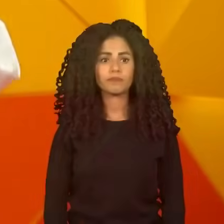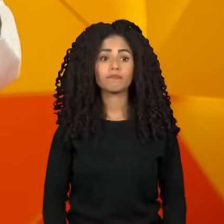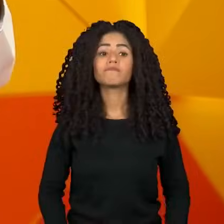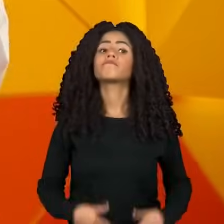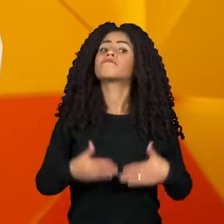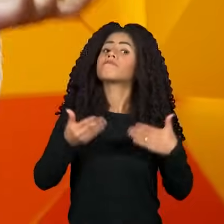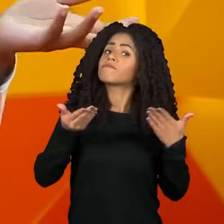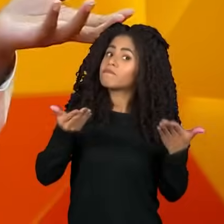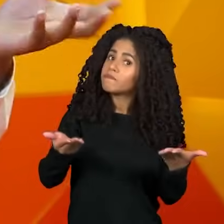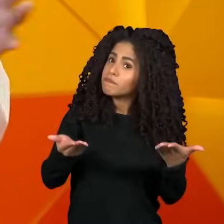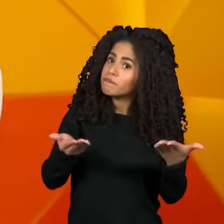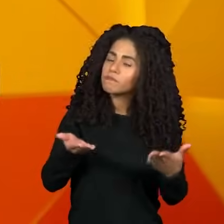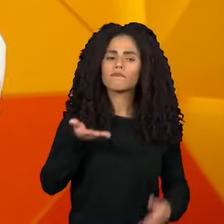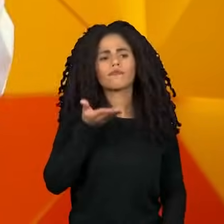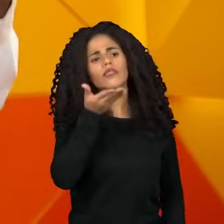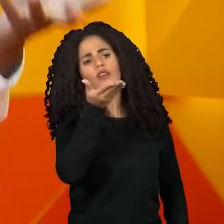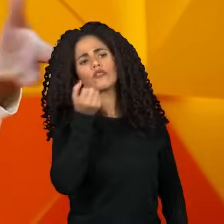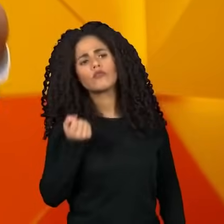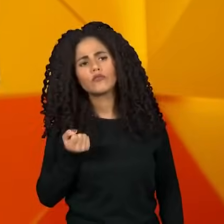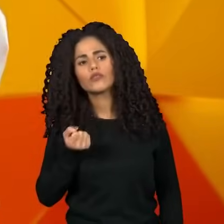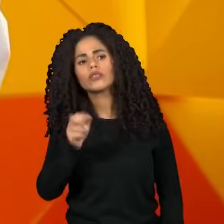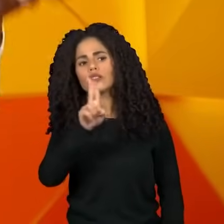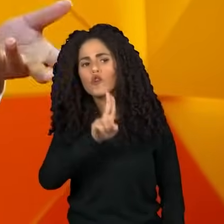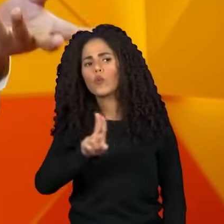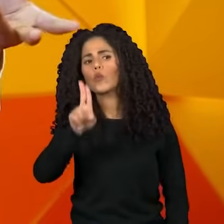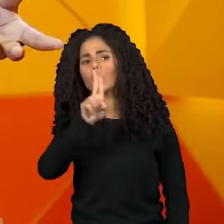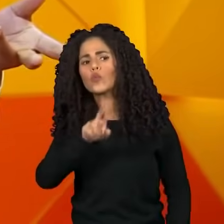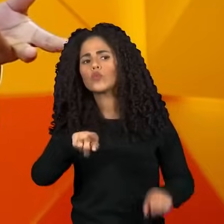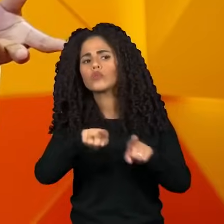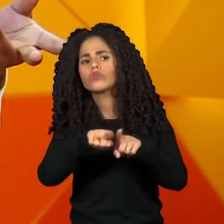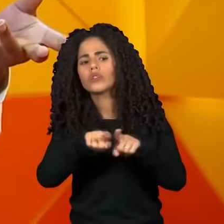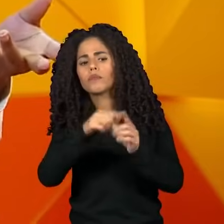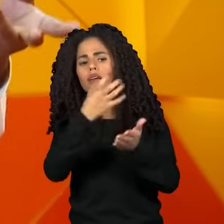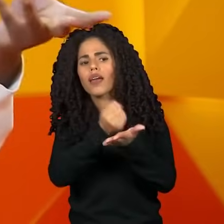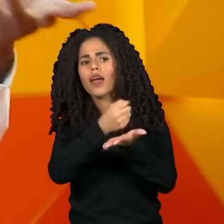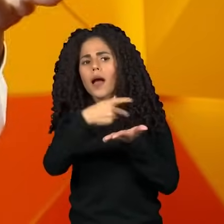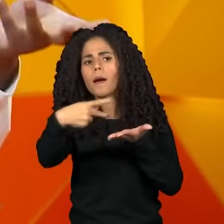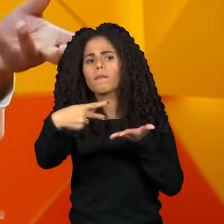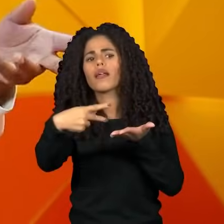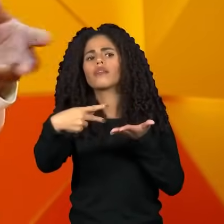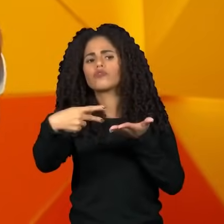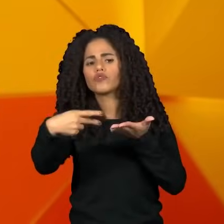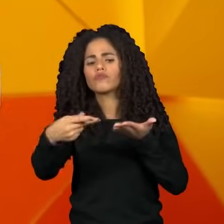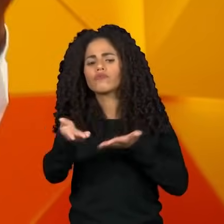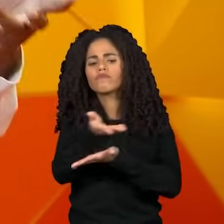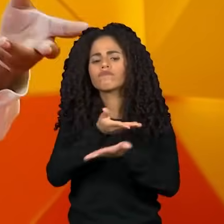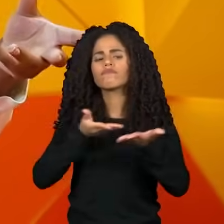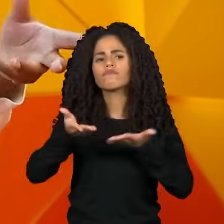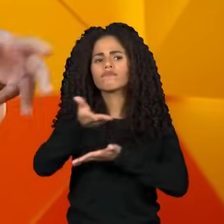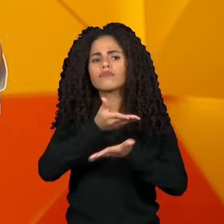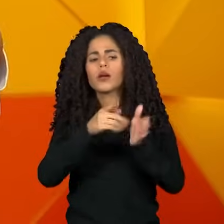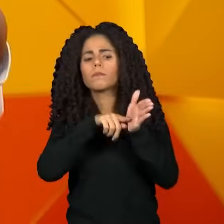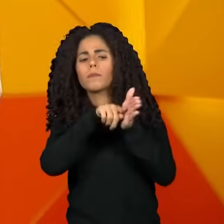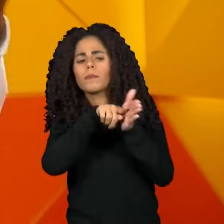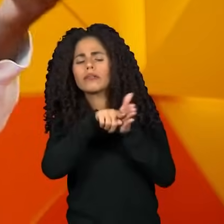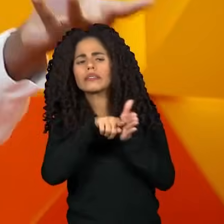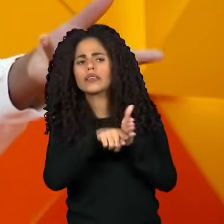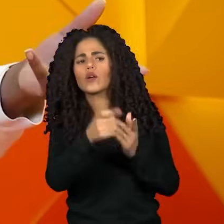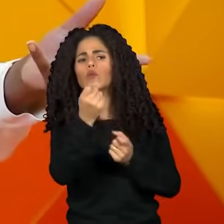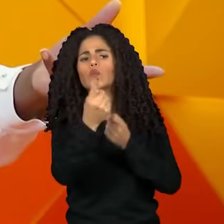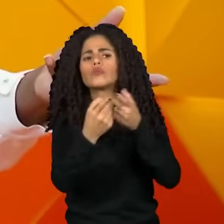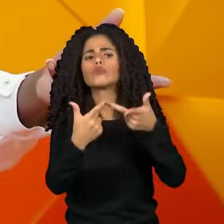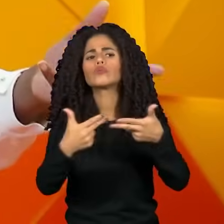Andreone, você havia me dito que você utiliza, nos aplicativos de relacionamento para fazer algumas pesquisas. O que você